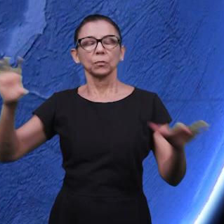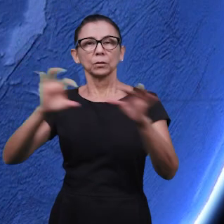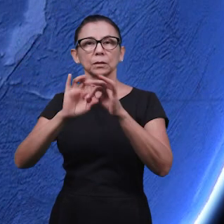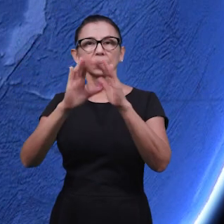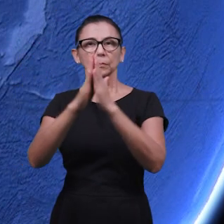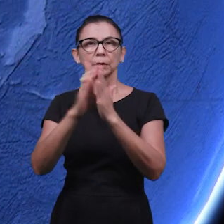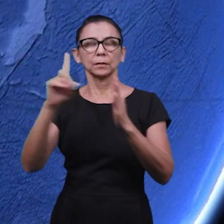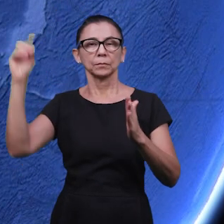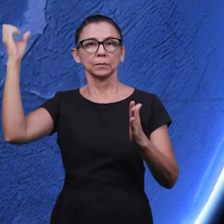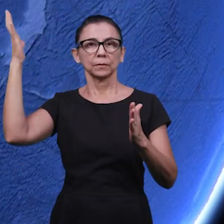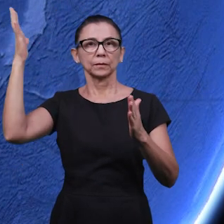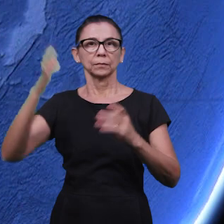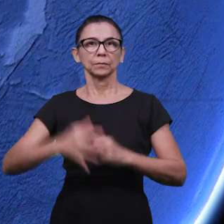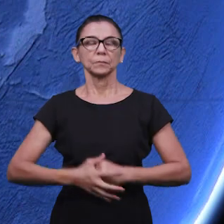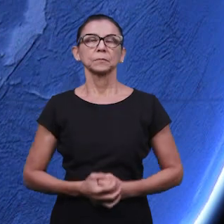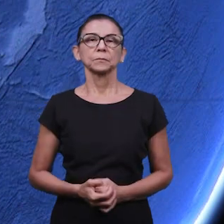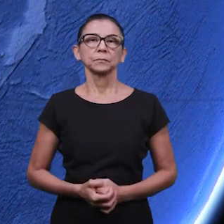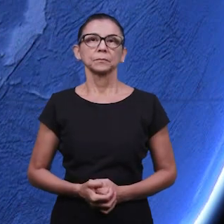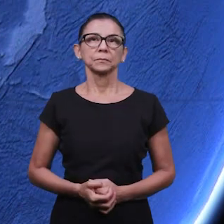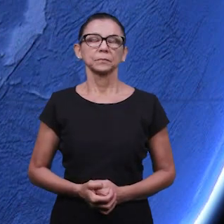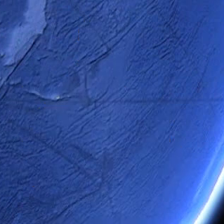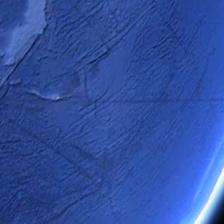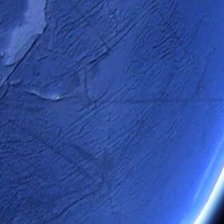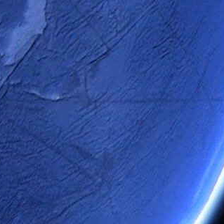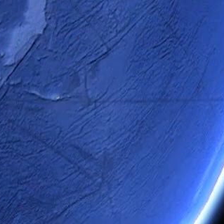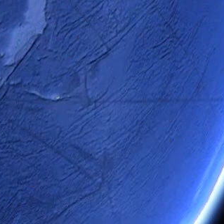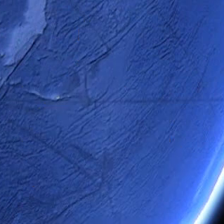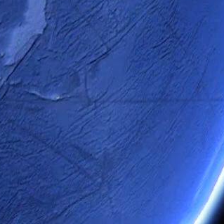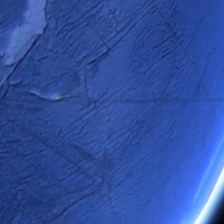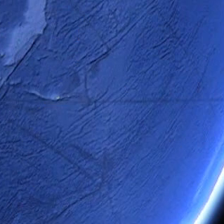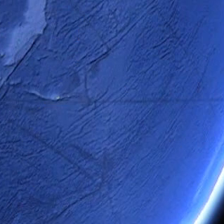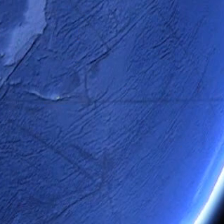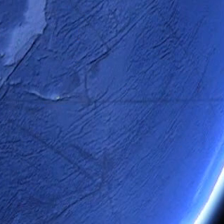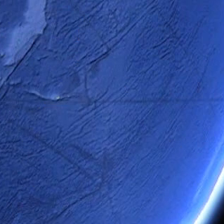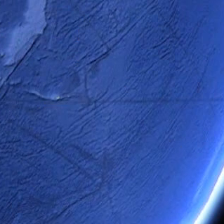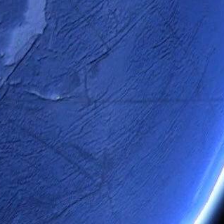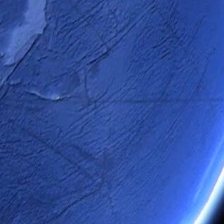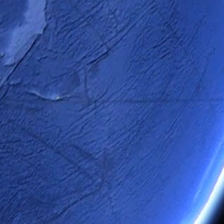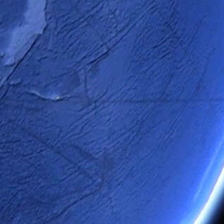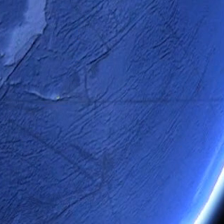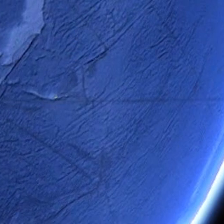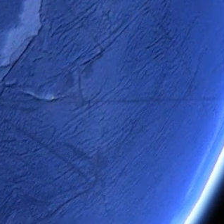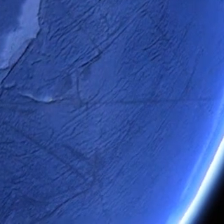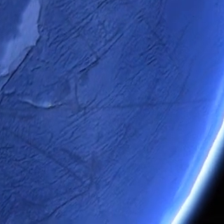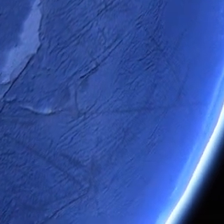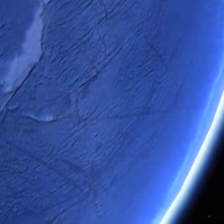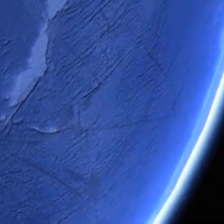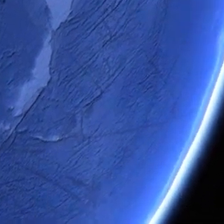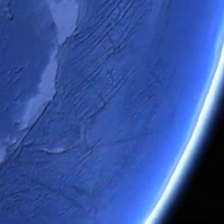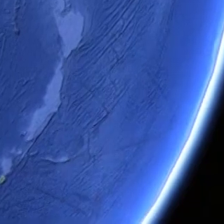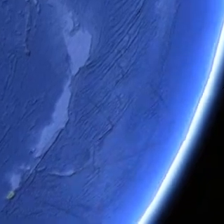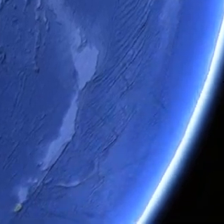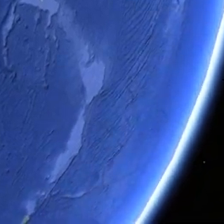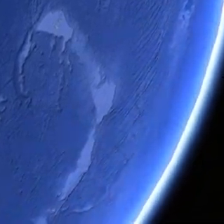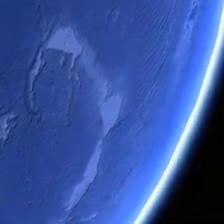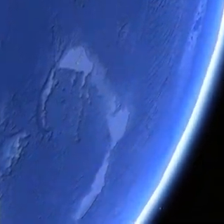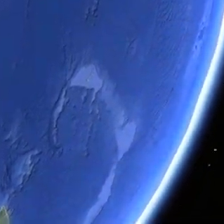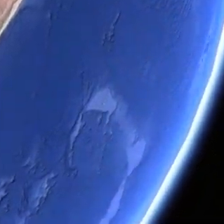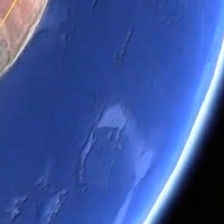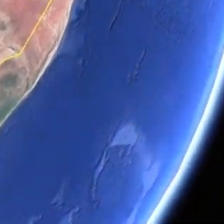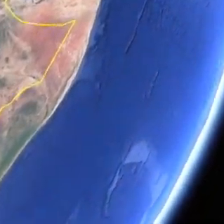3 Américas, Europa, África, Ásia e Oceania, conectadas pela mesma doutrina,